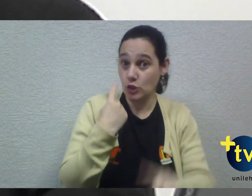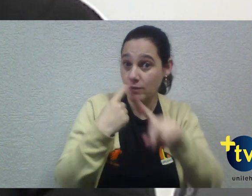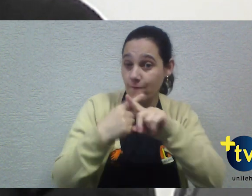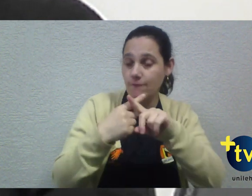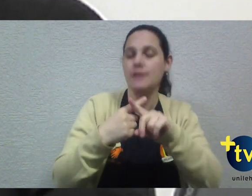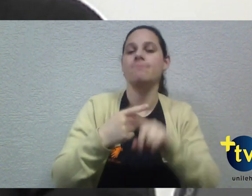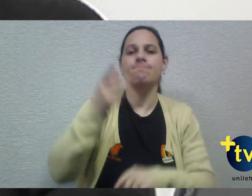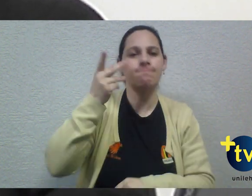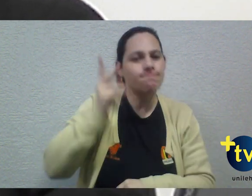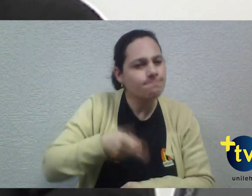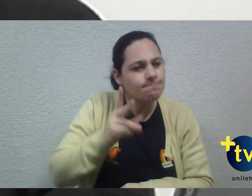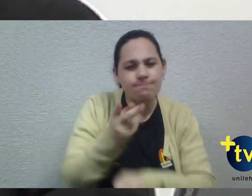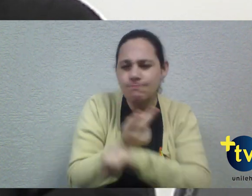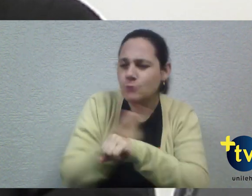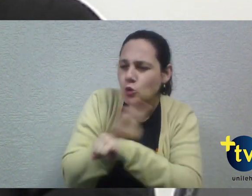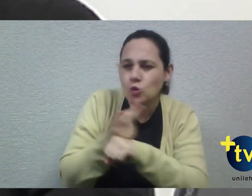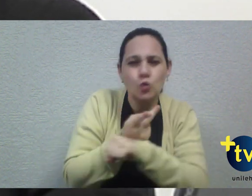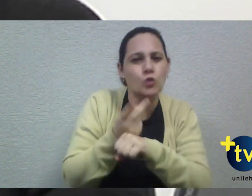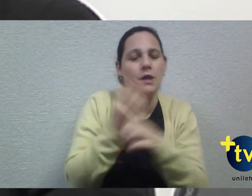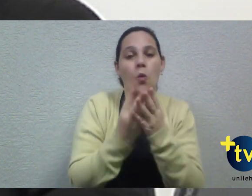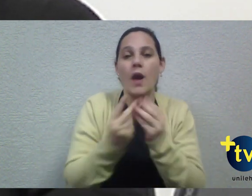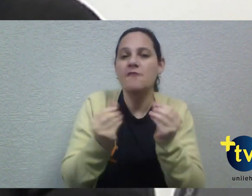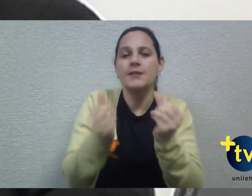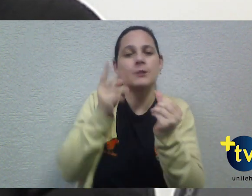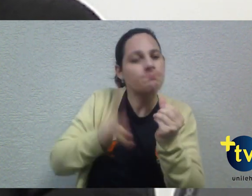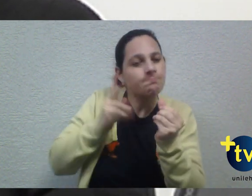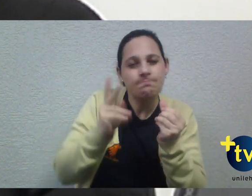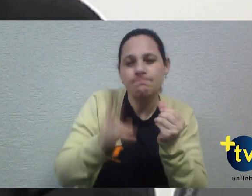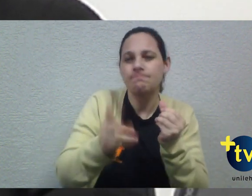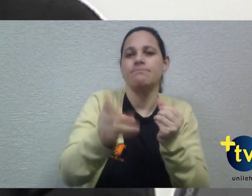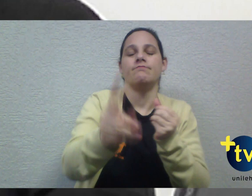uma vez, busque sempre pela qualificação